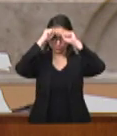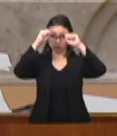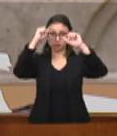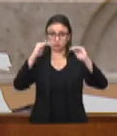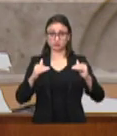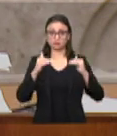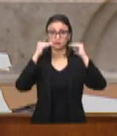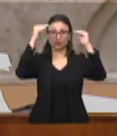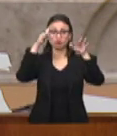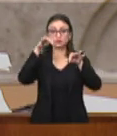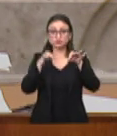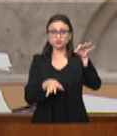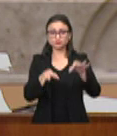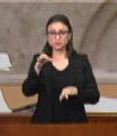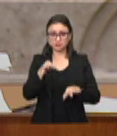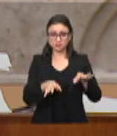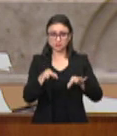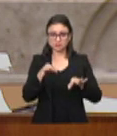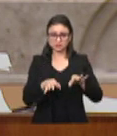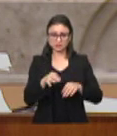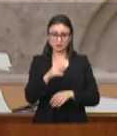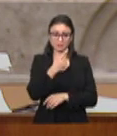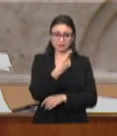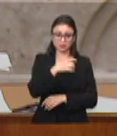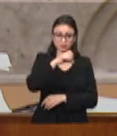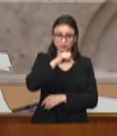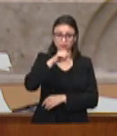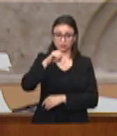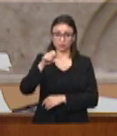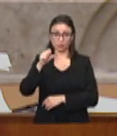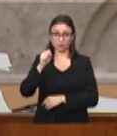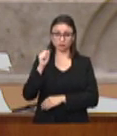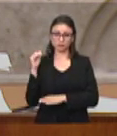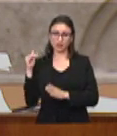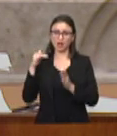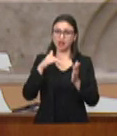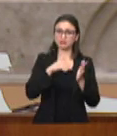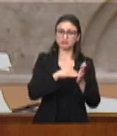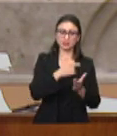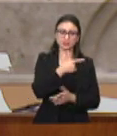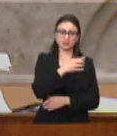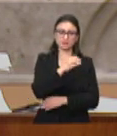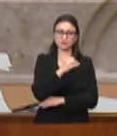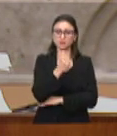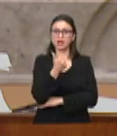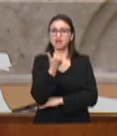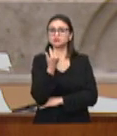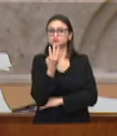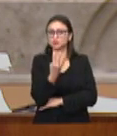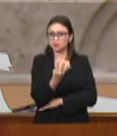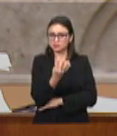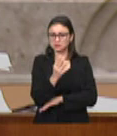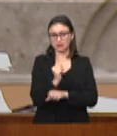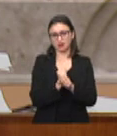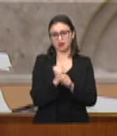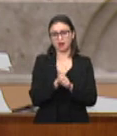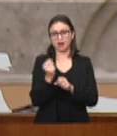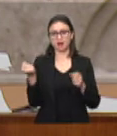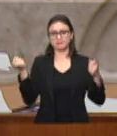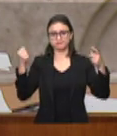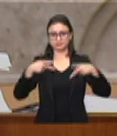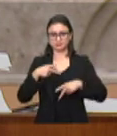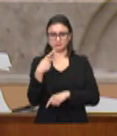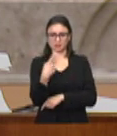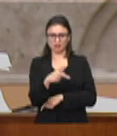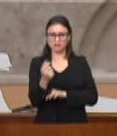de Justiça, onde ficou de 1998 a 2014, quando de sua aposentadoria,